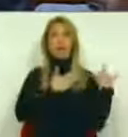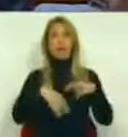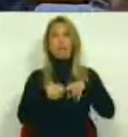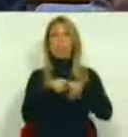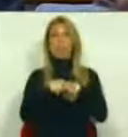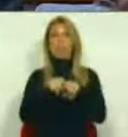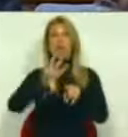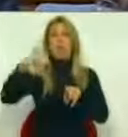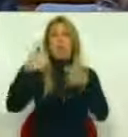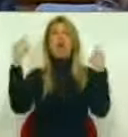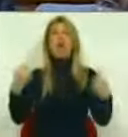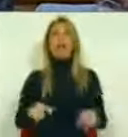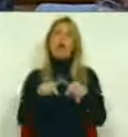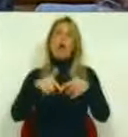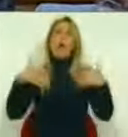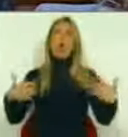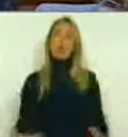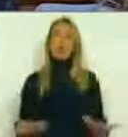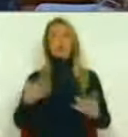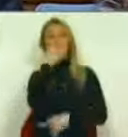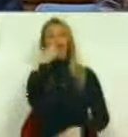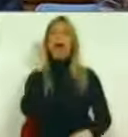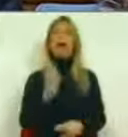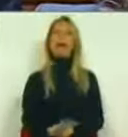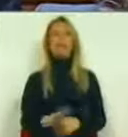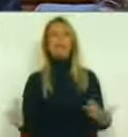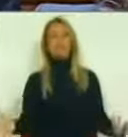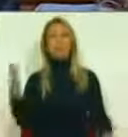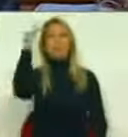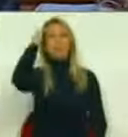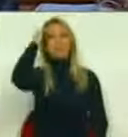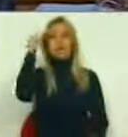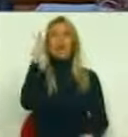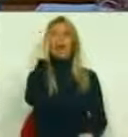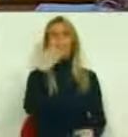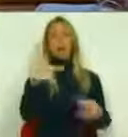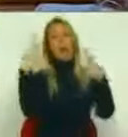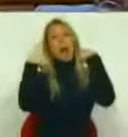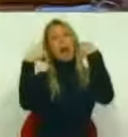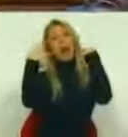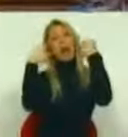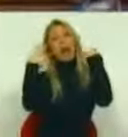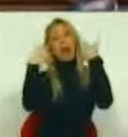quiçá num ato de contrição tardio, parece chorar lágrimas de crocodilo. Disse.